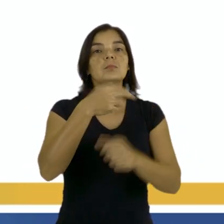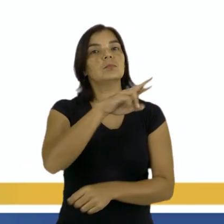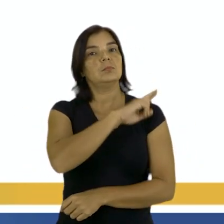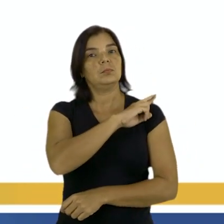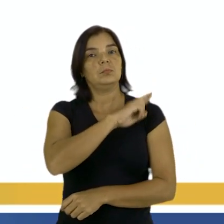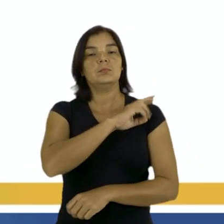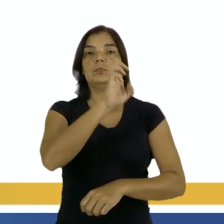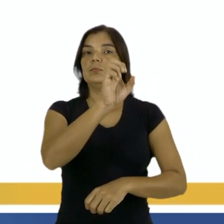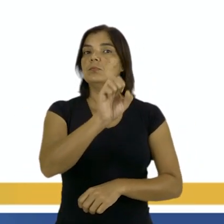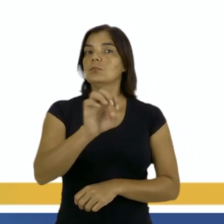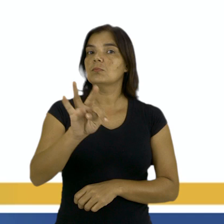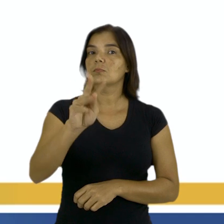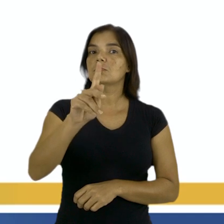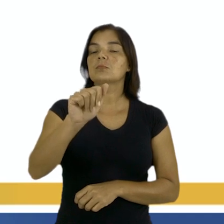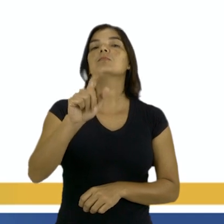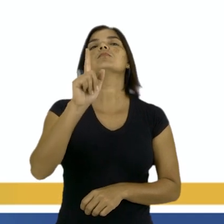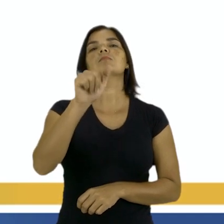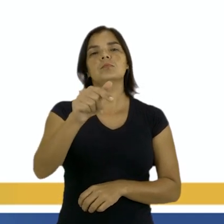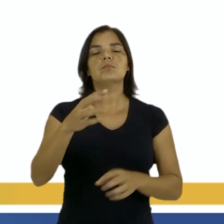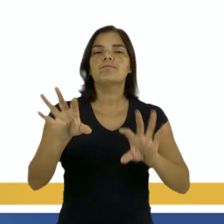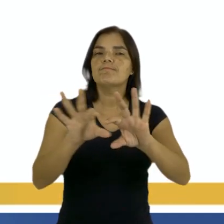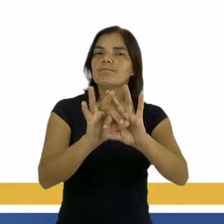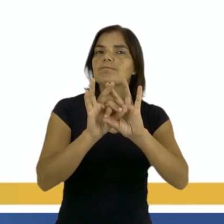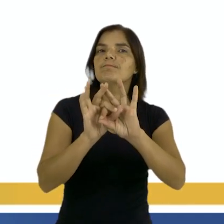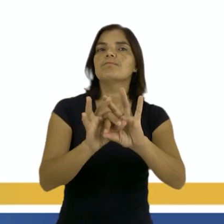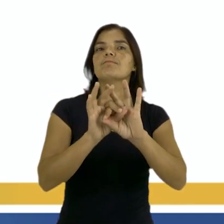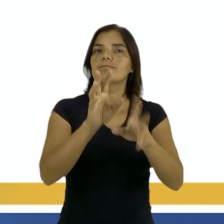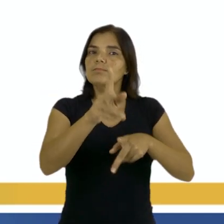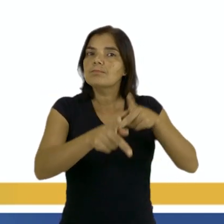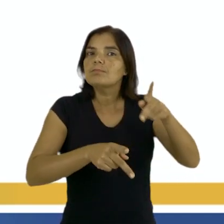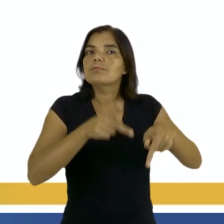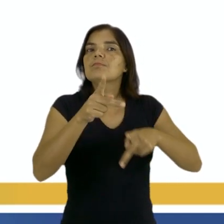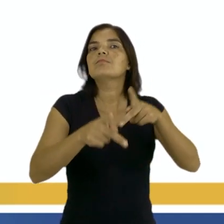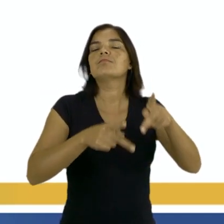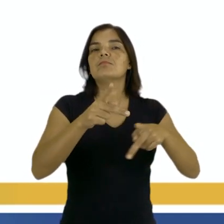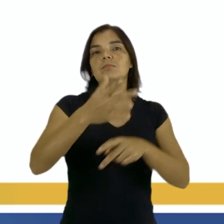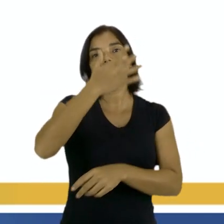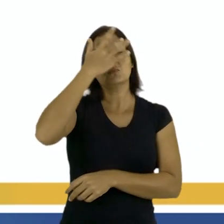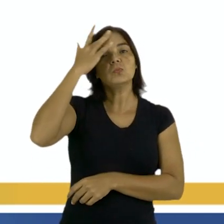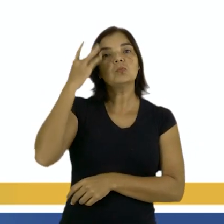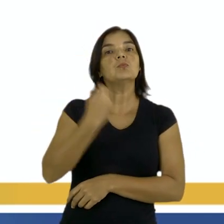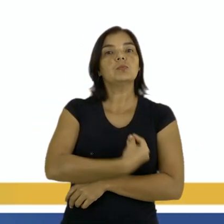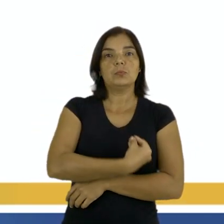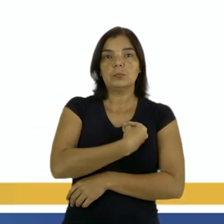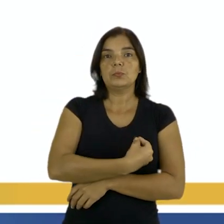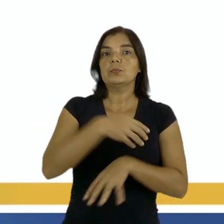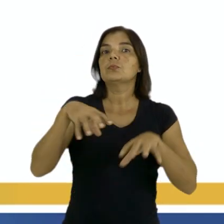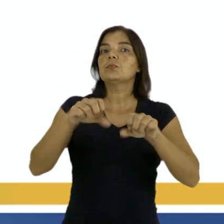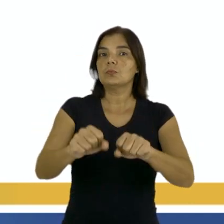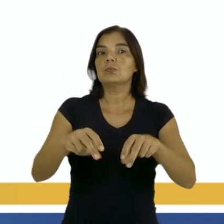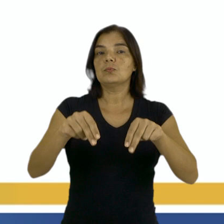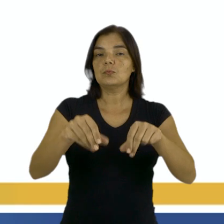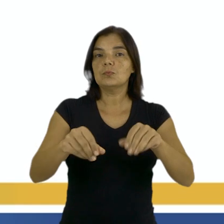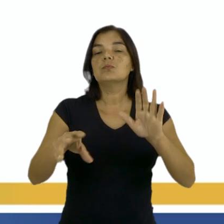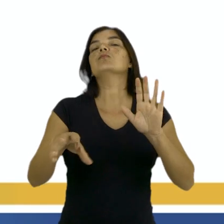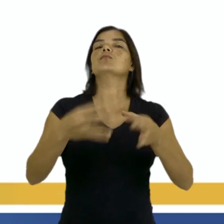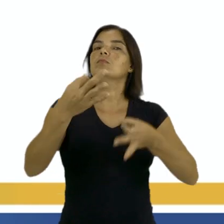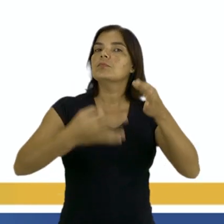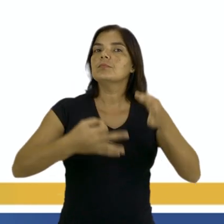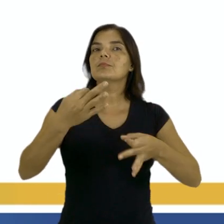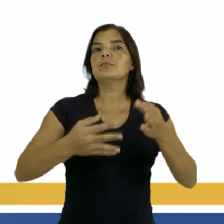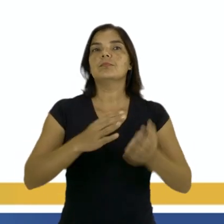Estado é promover essa harmonia da sua população, das pessoas que vivem nesse território sob a sua jurisdição.